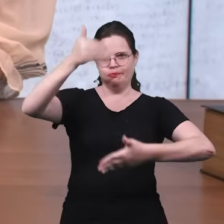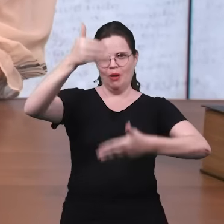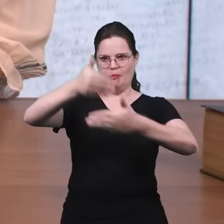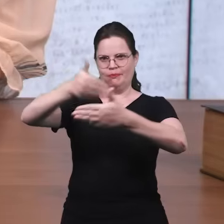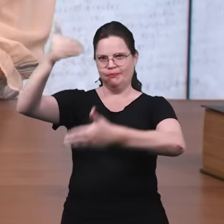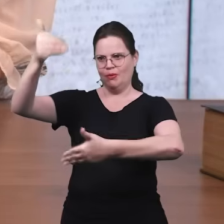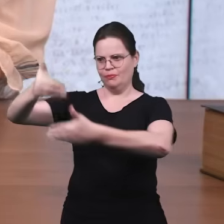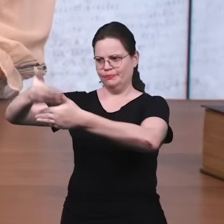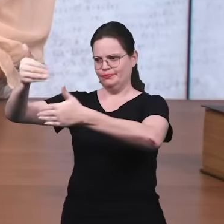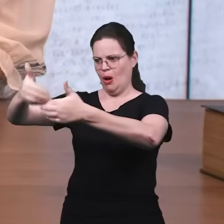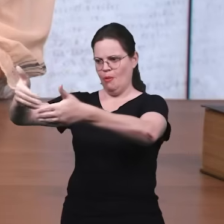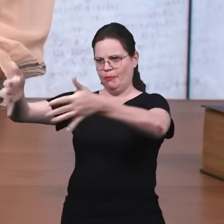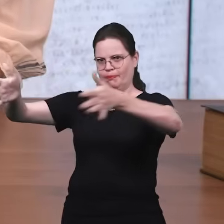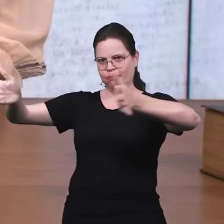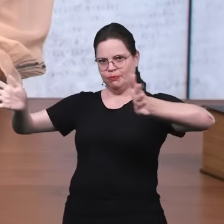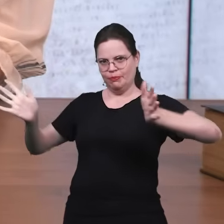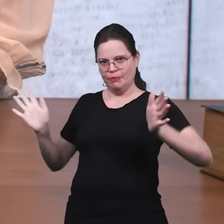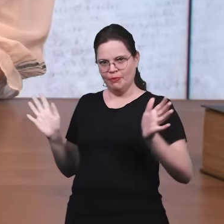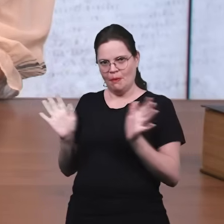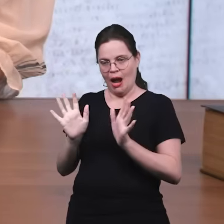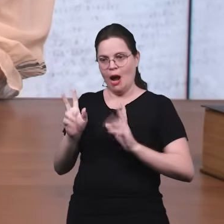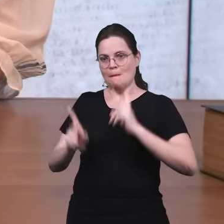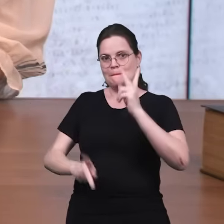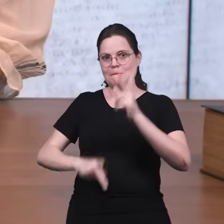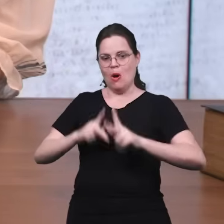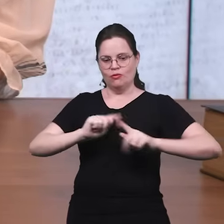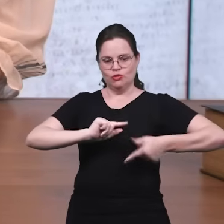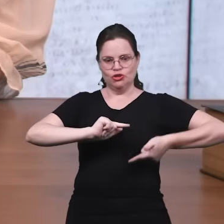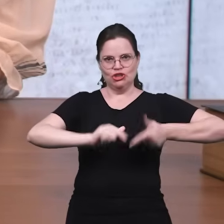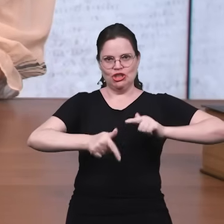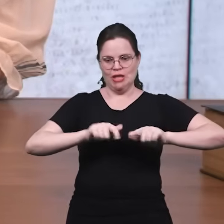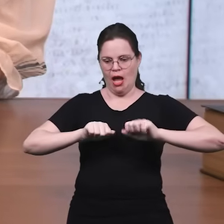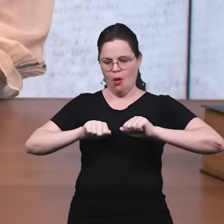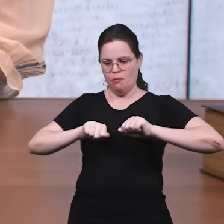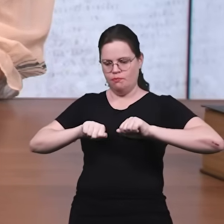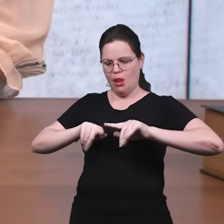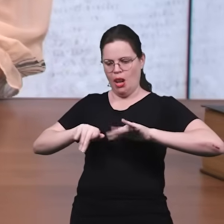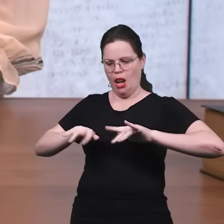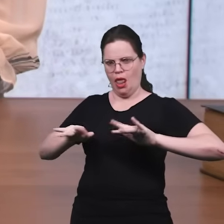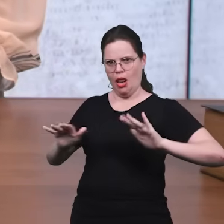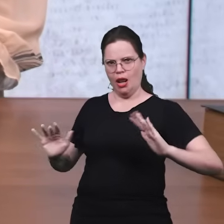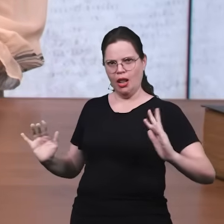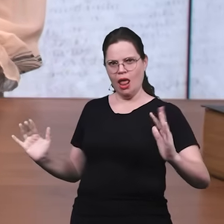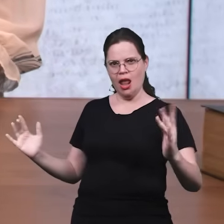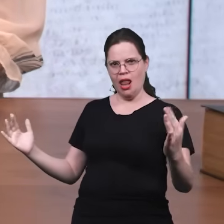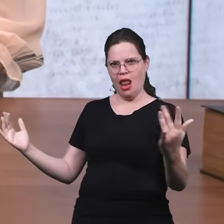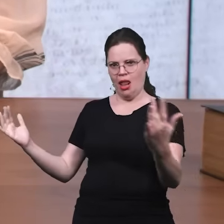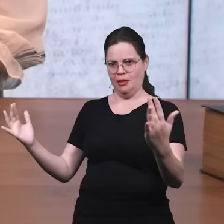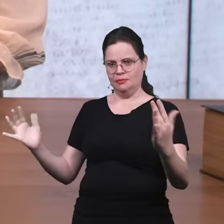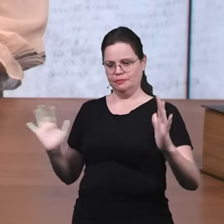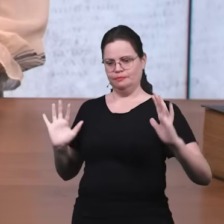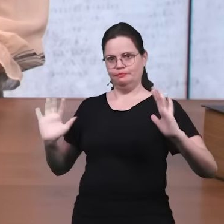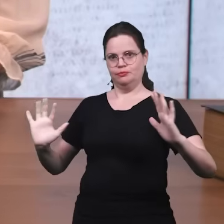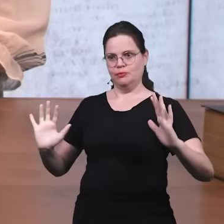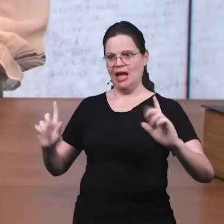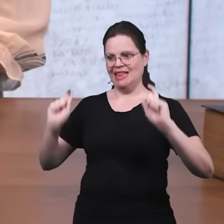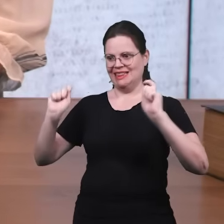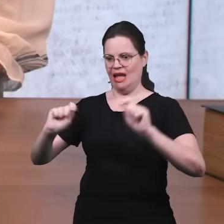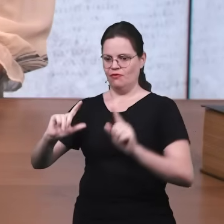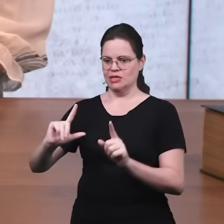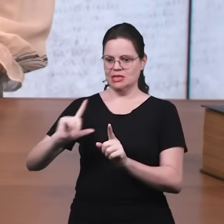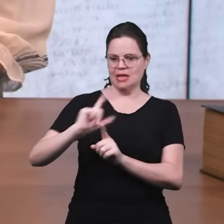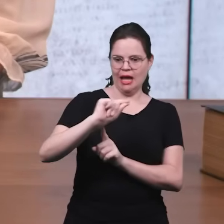de Israel. Nenhum saía nem entrava. Então disse o Senhor a Josué: